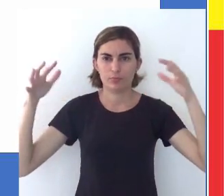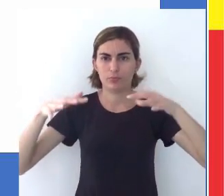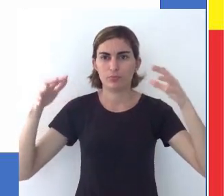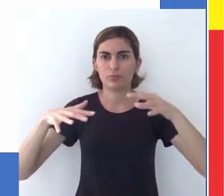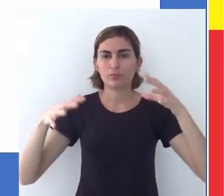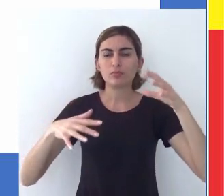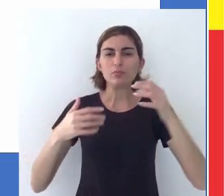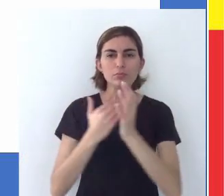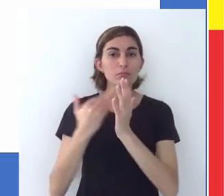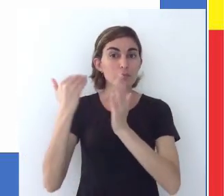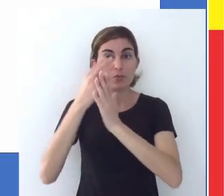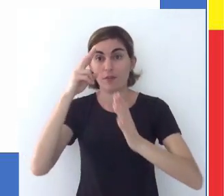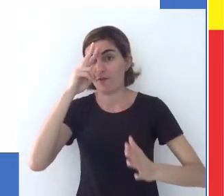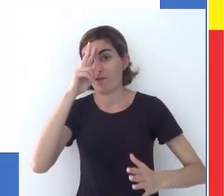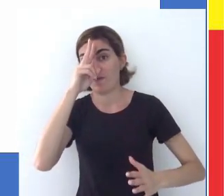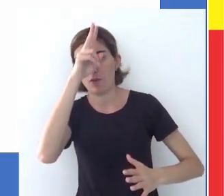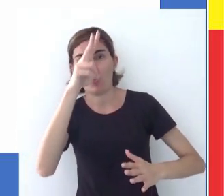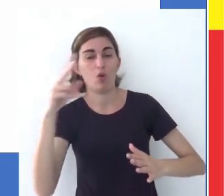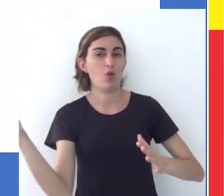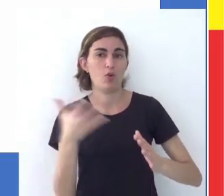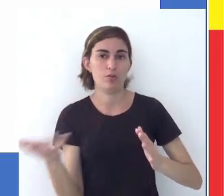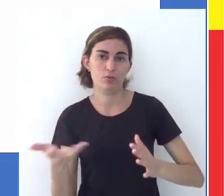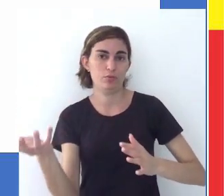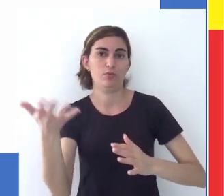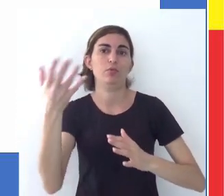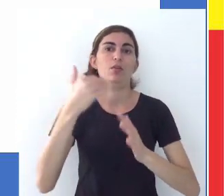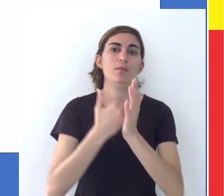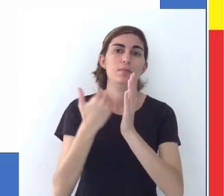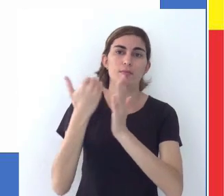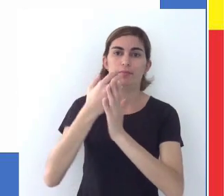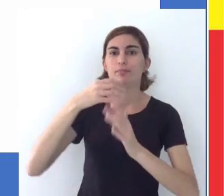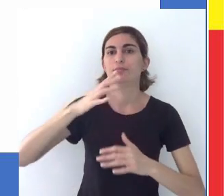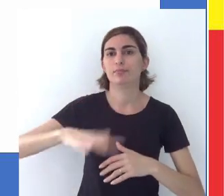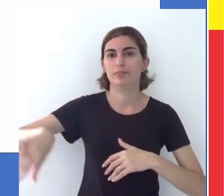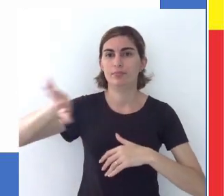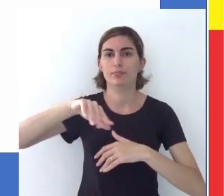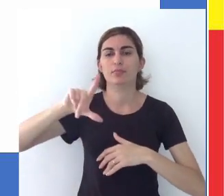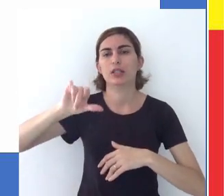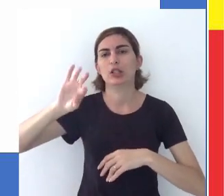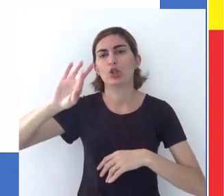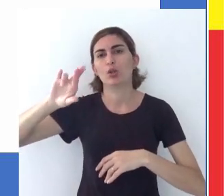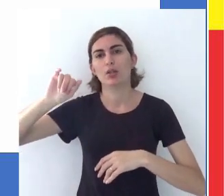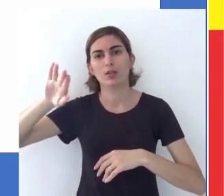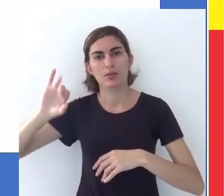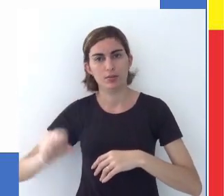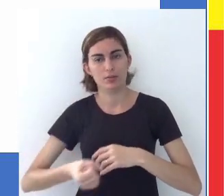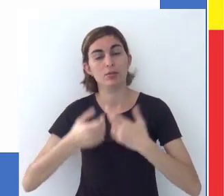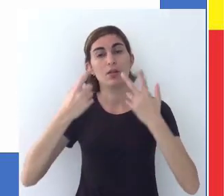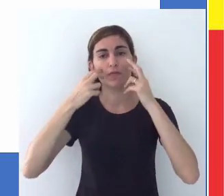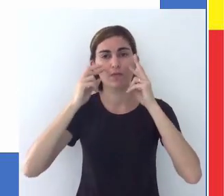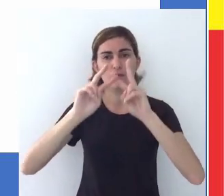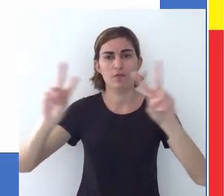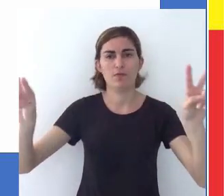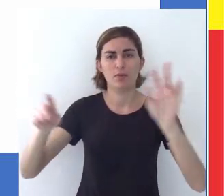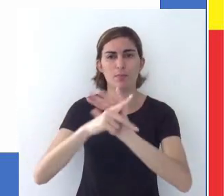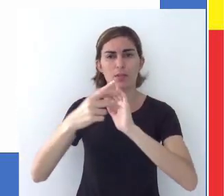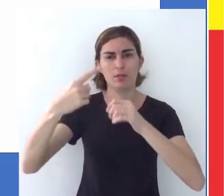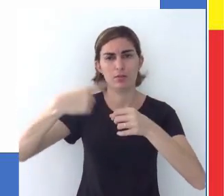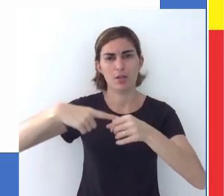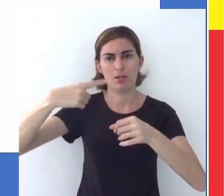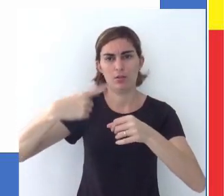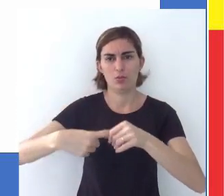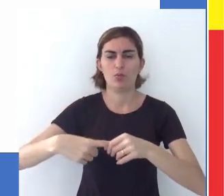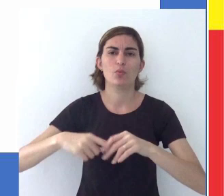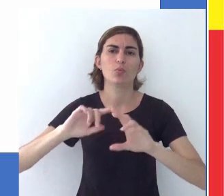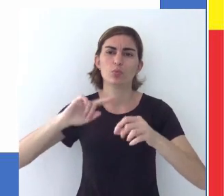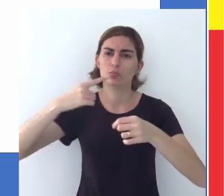chuva, a umidade, ela chega com mais força, com mais velocidade, com mais intensidade nas áreas litorâneas, tá? E aí a gente vai ver a parte do